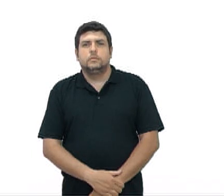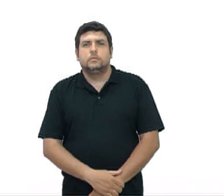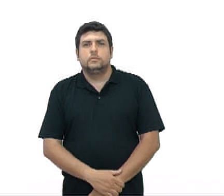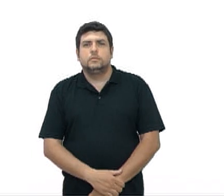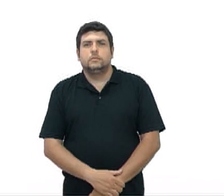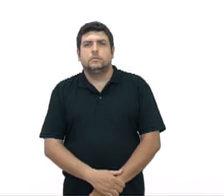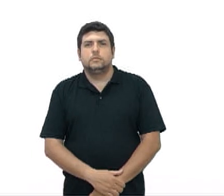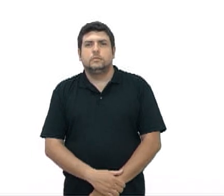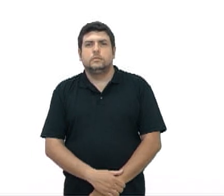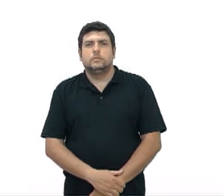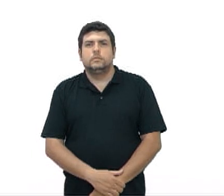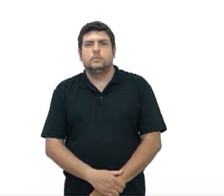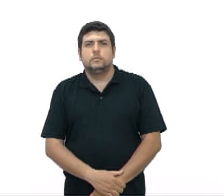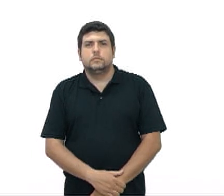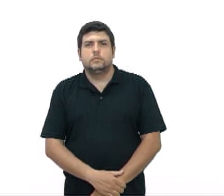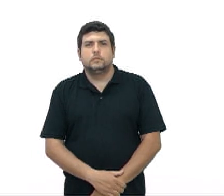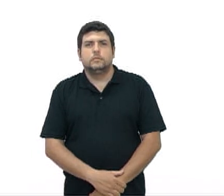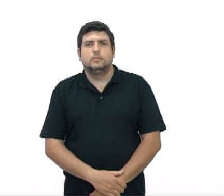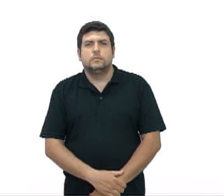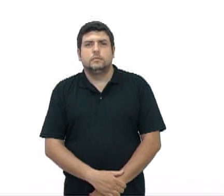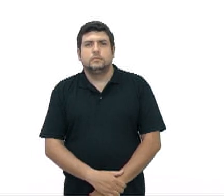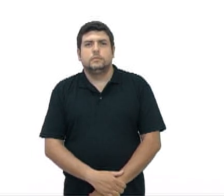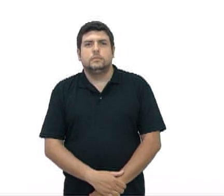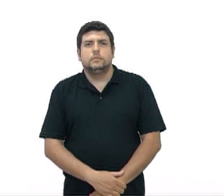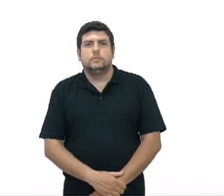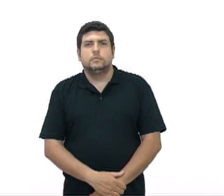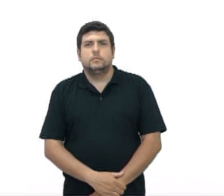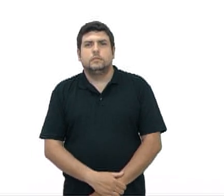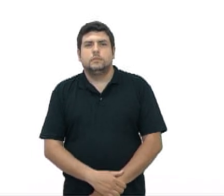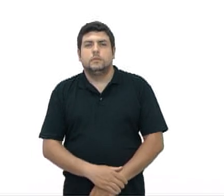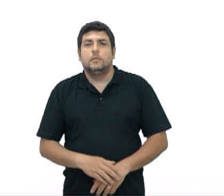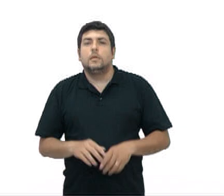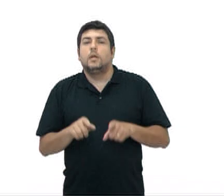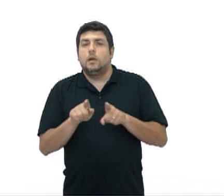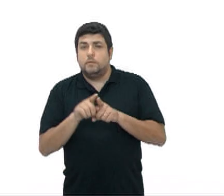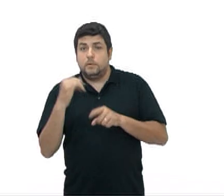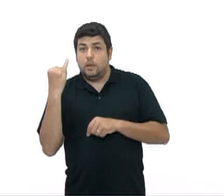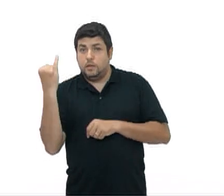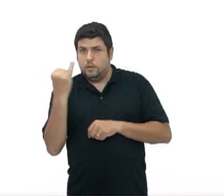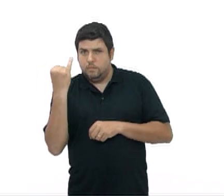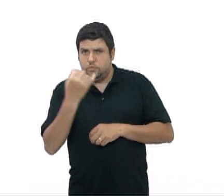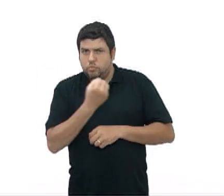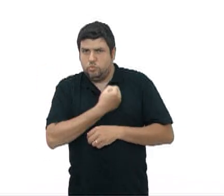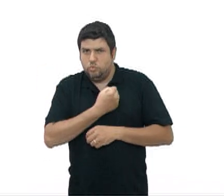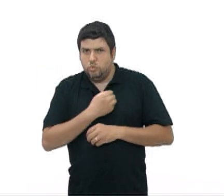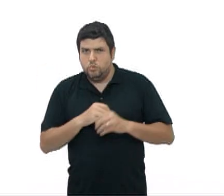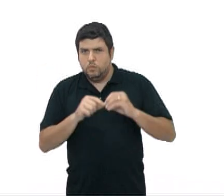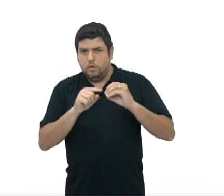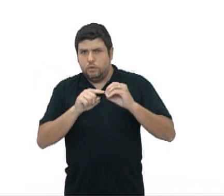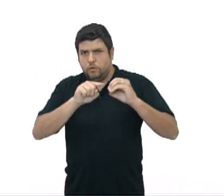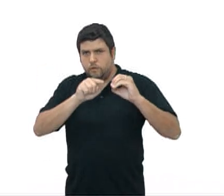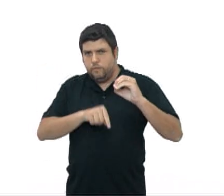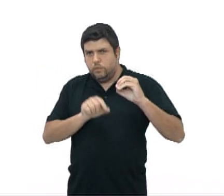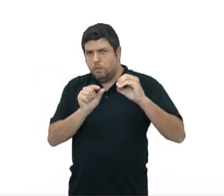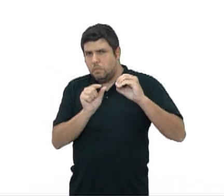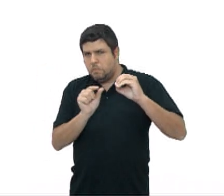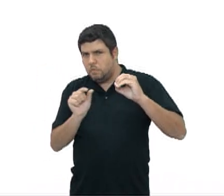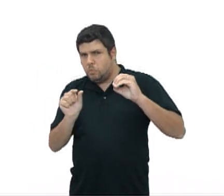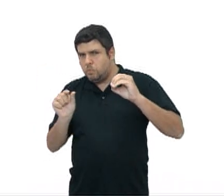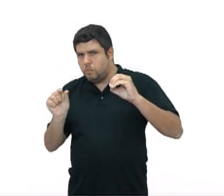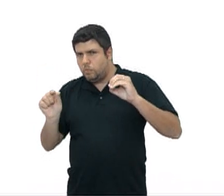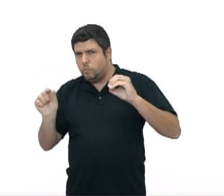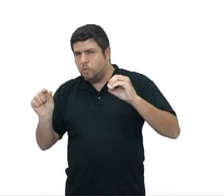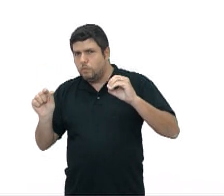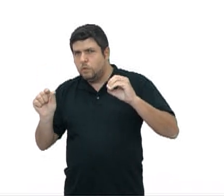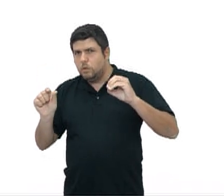0,6828, e quanto mais casas trabalhar aqui depois da vírgula, mais próximo da realidade você tem esse valor,